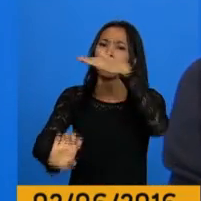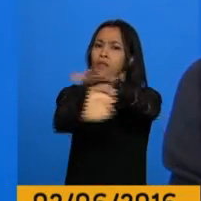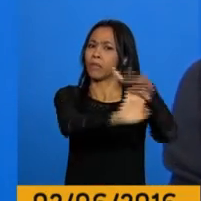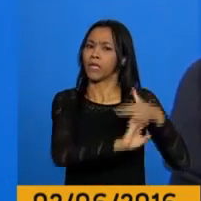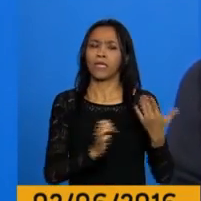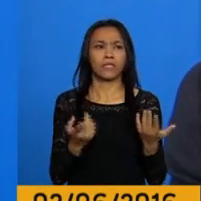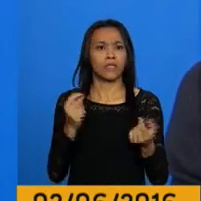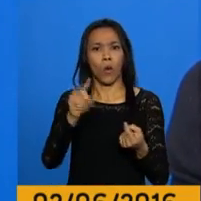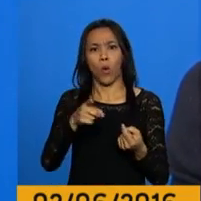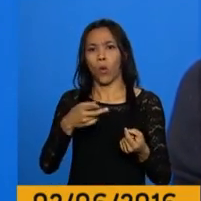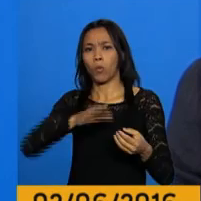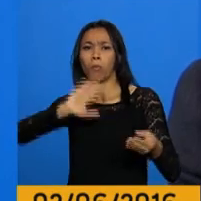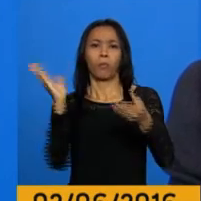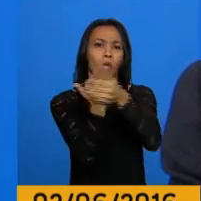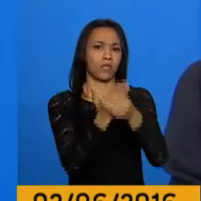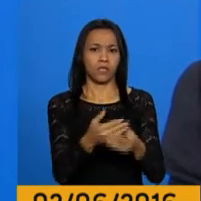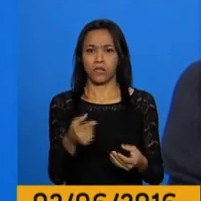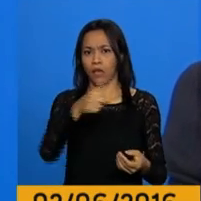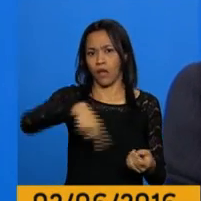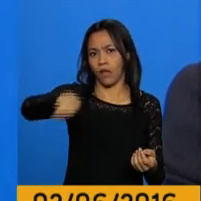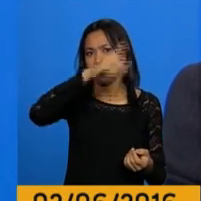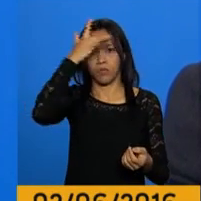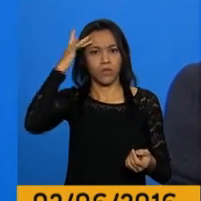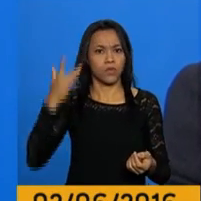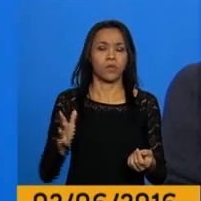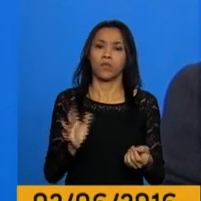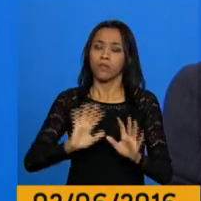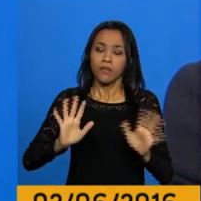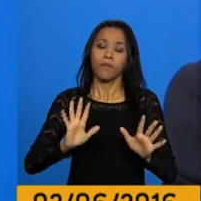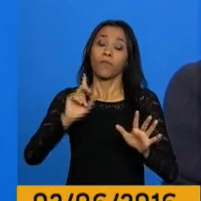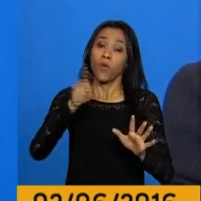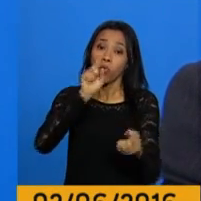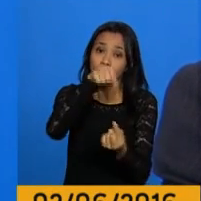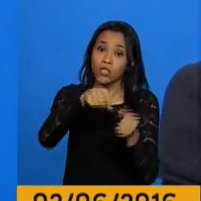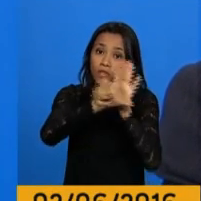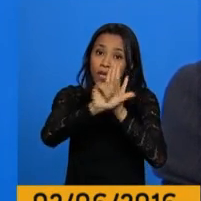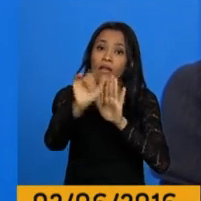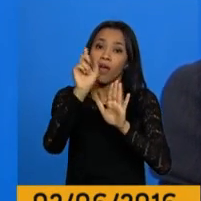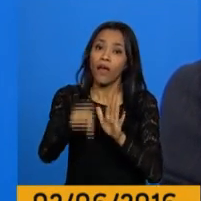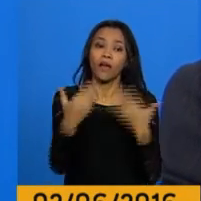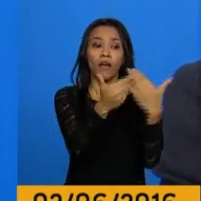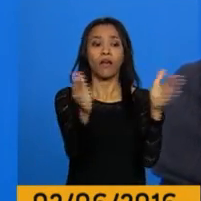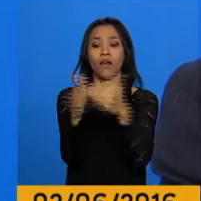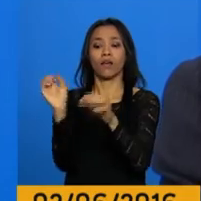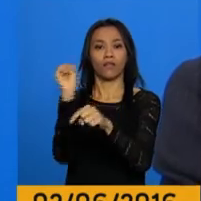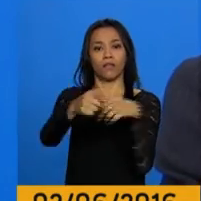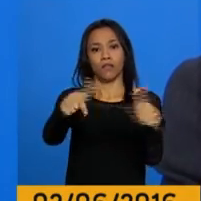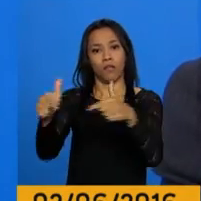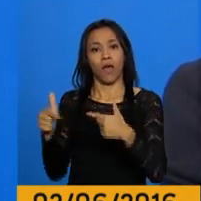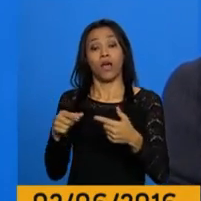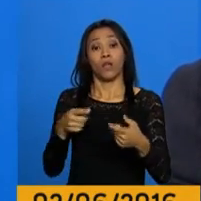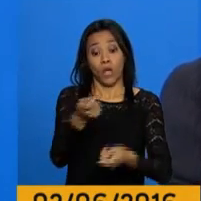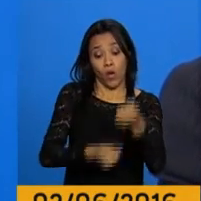recuperação judicial. É trazê-la como um ente ativo, gerador de empregos, crescimento econômico.